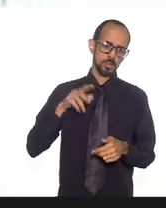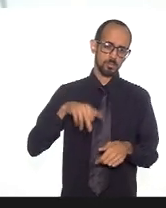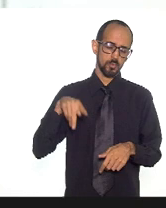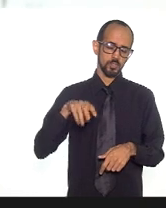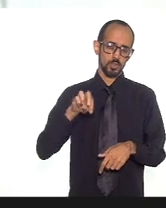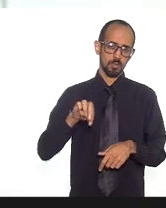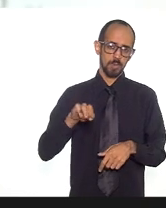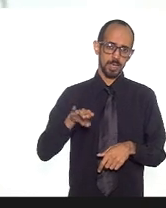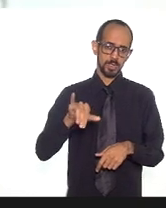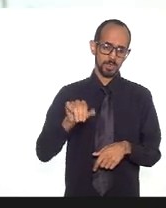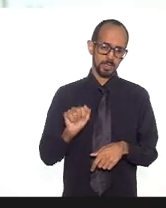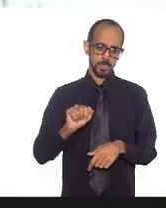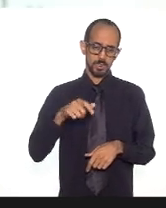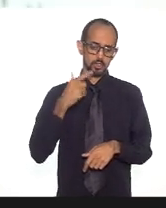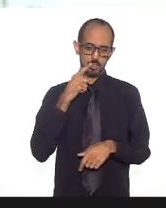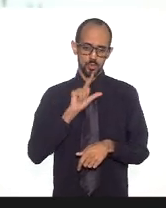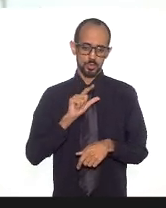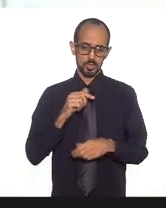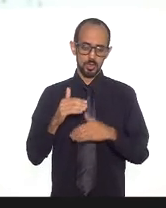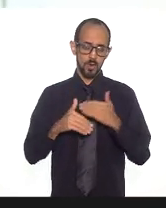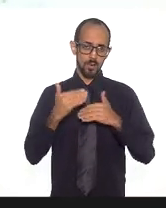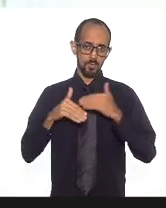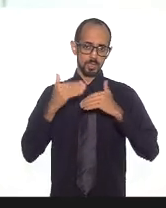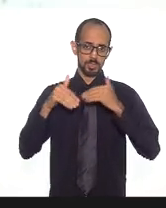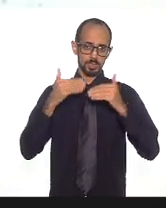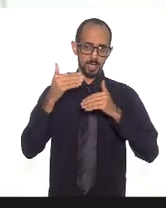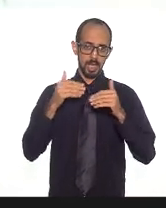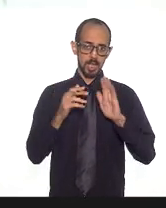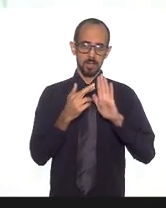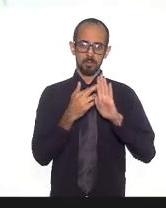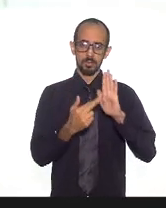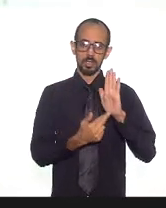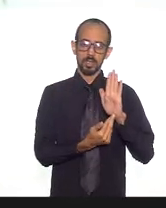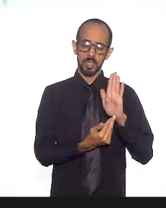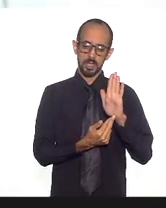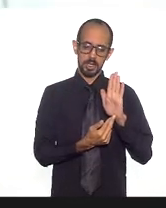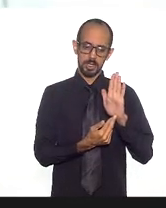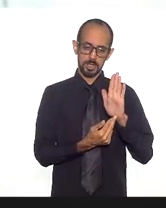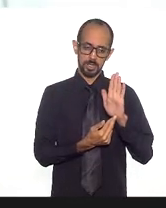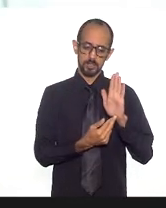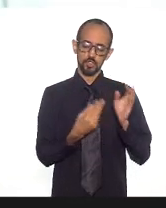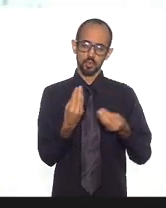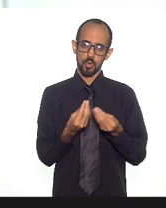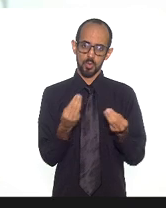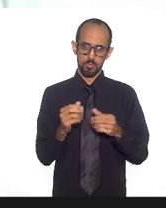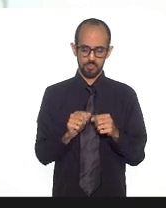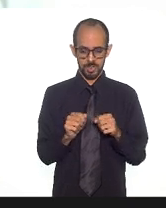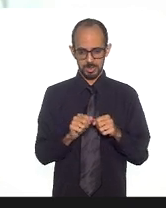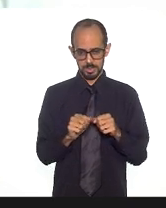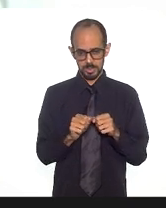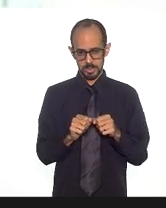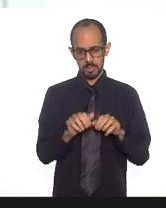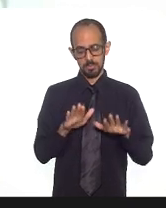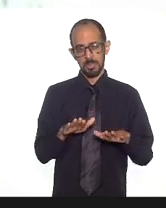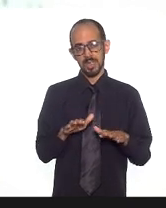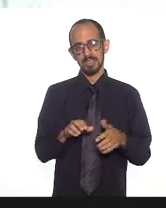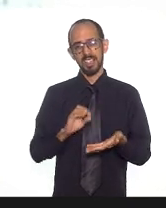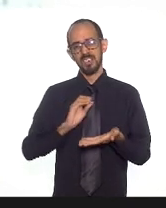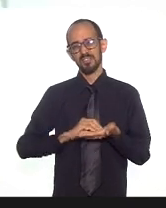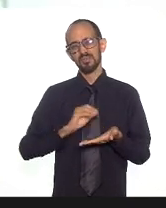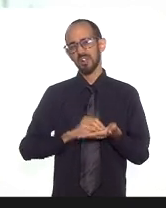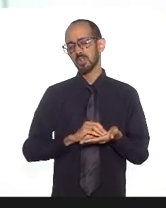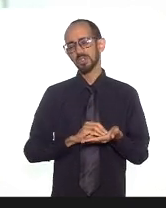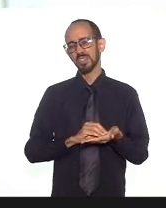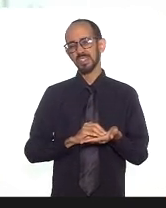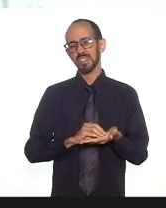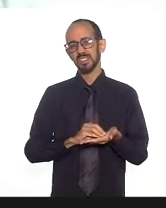avançar no debate interno sobre a necessidade de regulamentação da progressão e promoção. Nossa situação é tão precária que não está nem